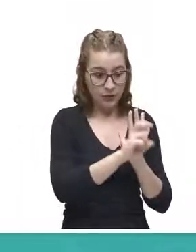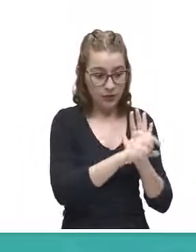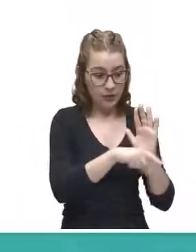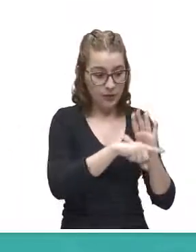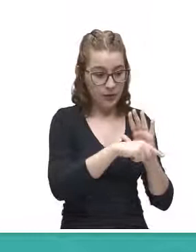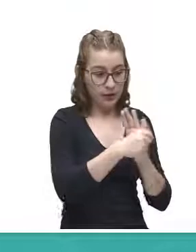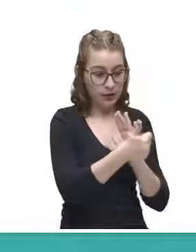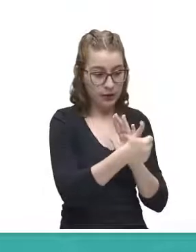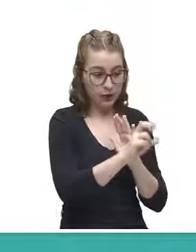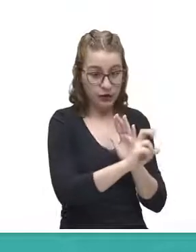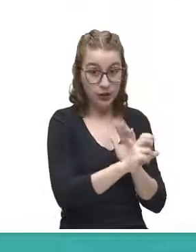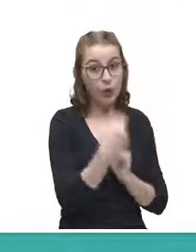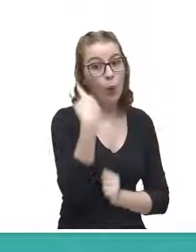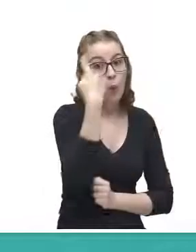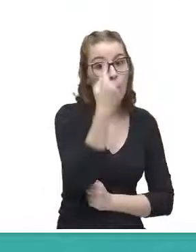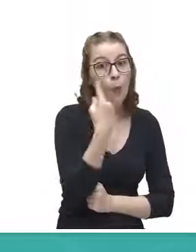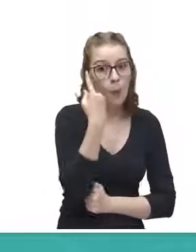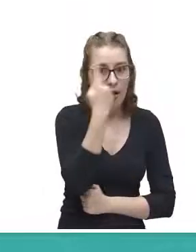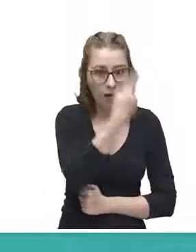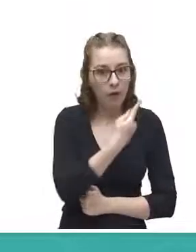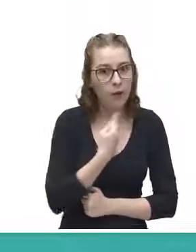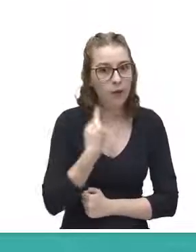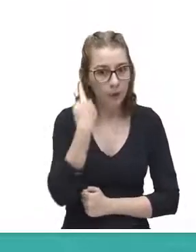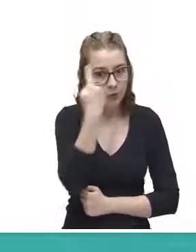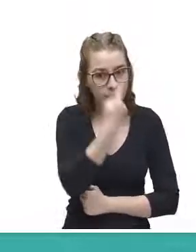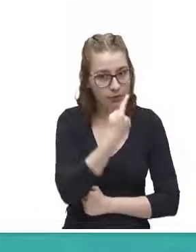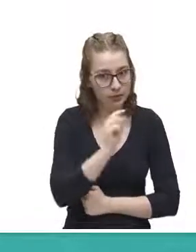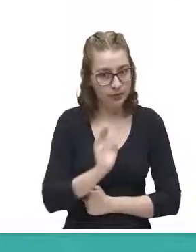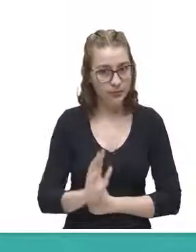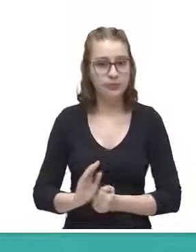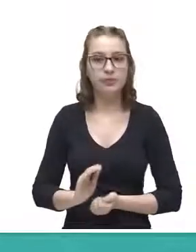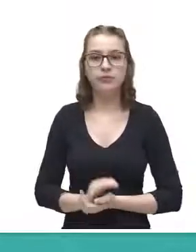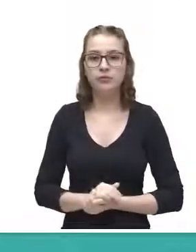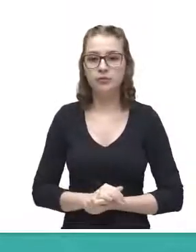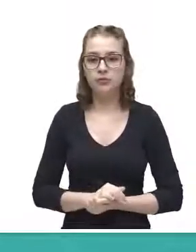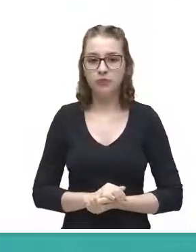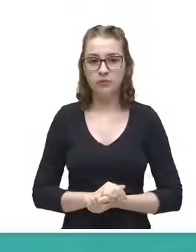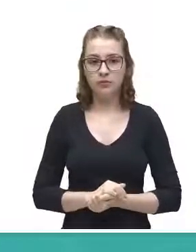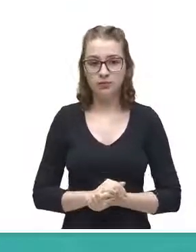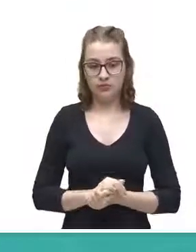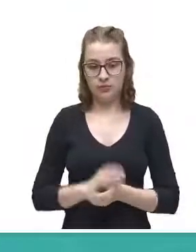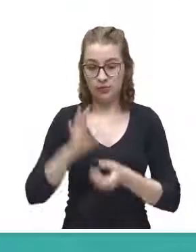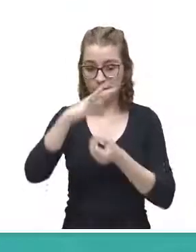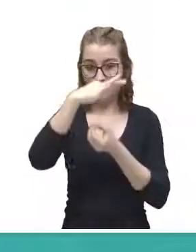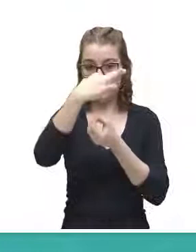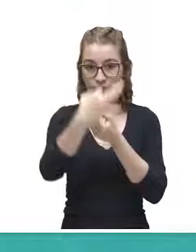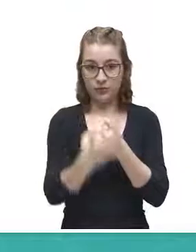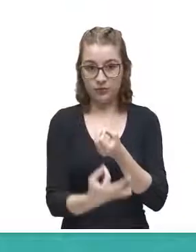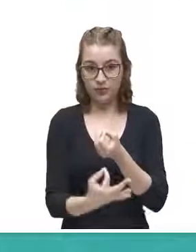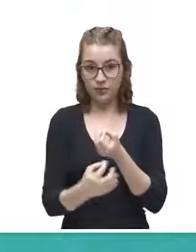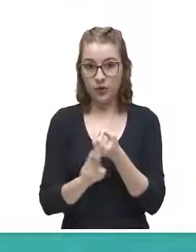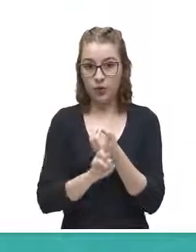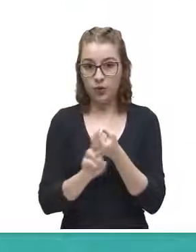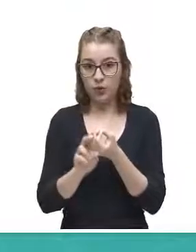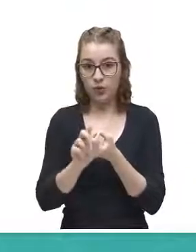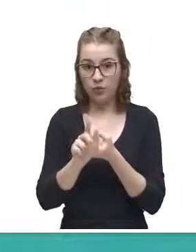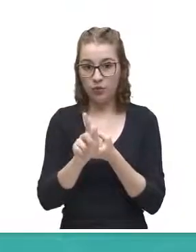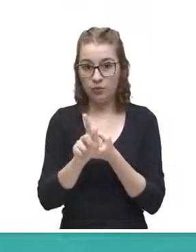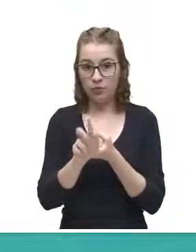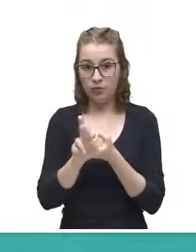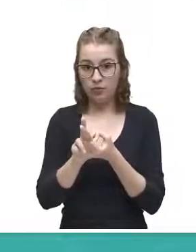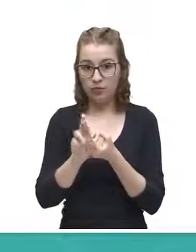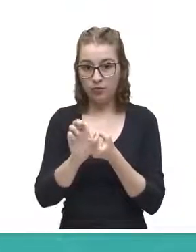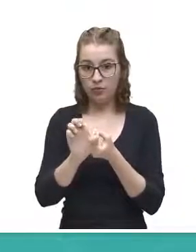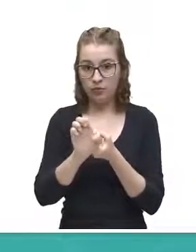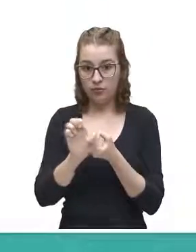oeste. E o fuso horário inicial vai se situar aí ao redor do meridiano de Greenwich, perto ali de Londres, na Inglaterra,